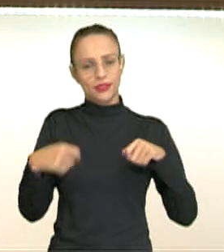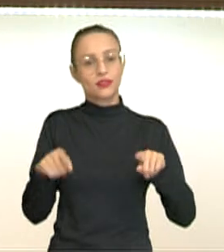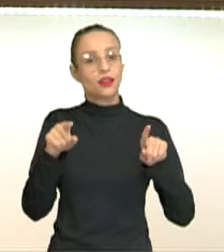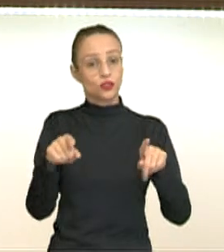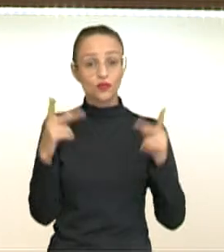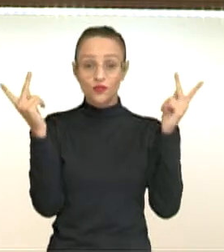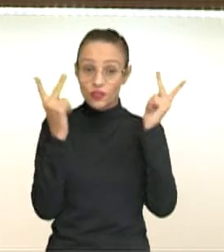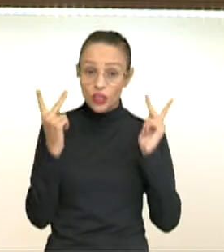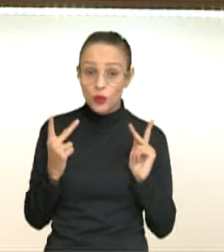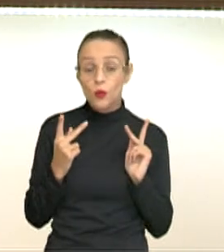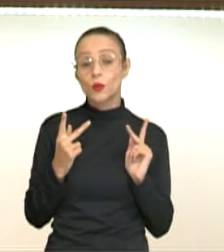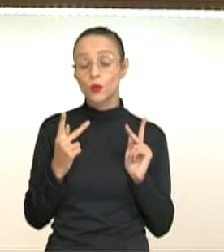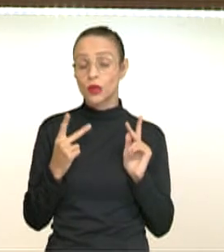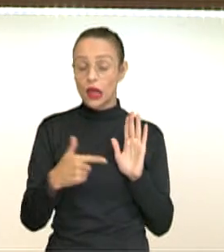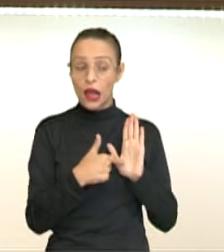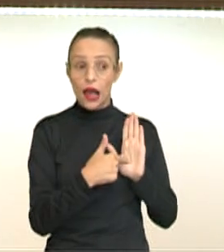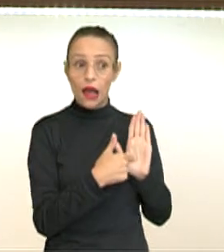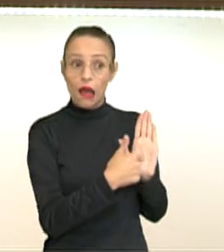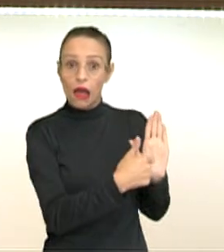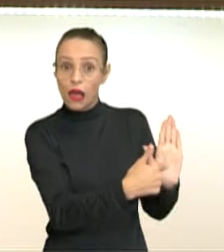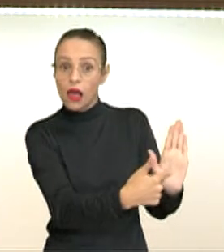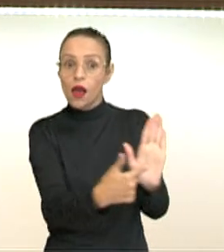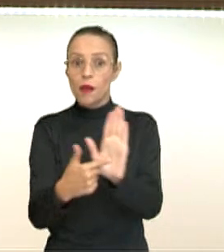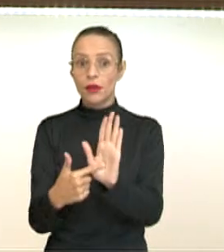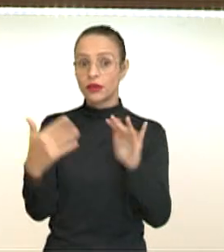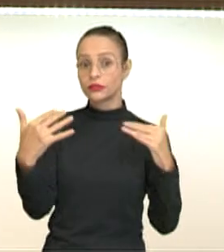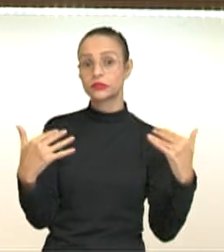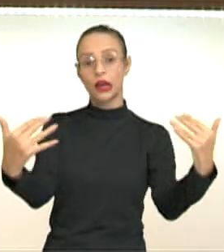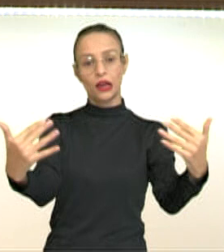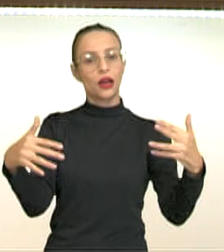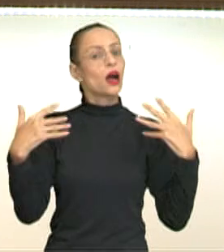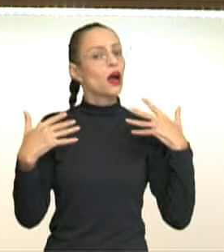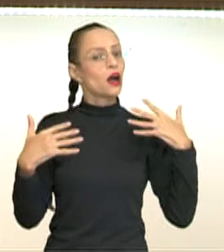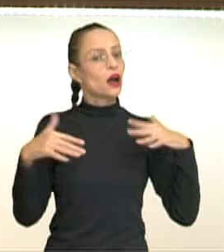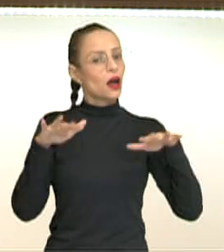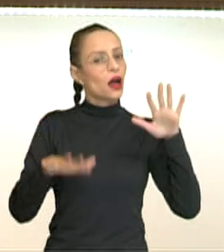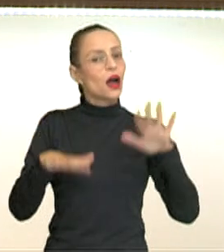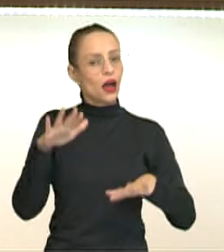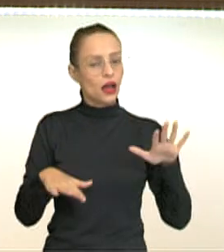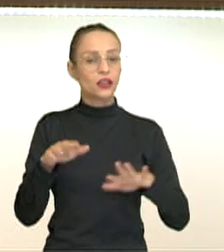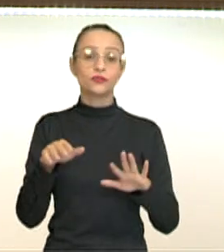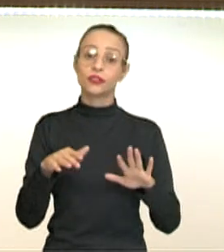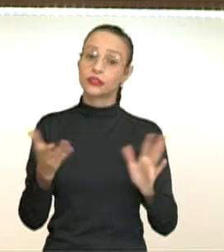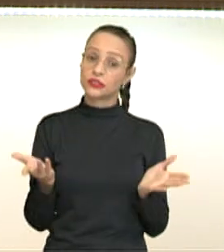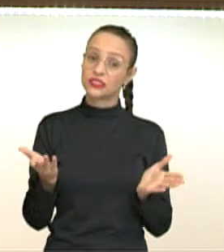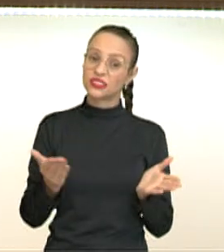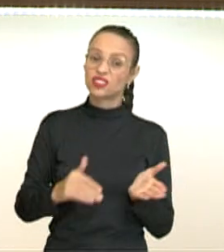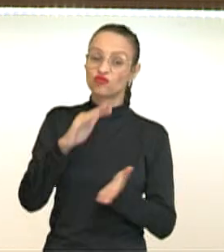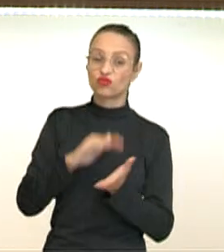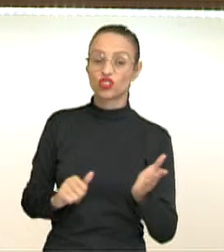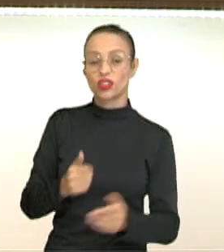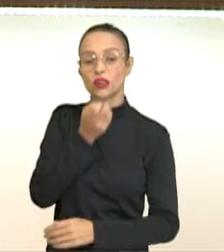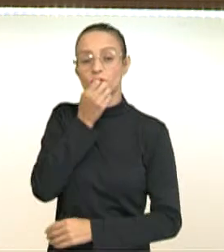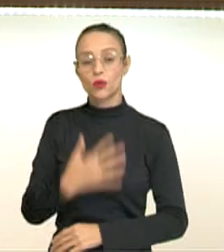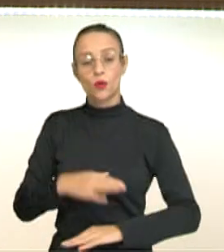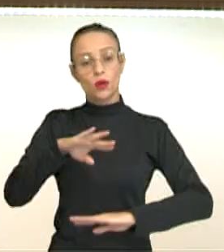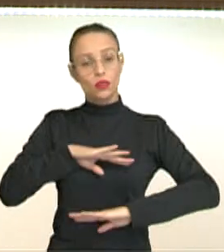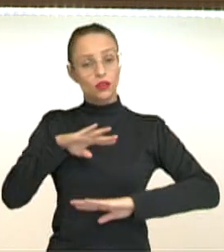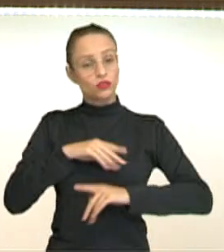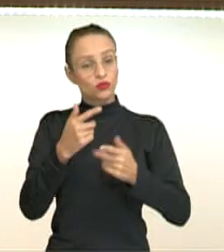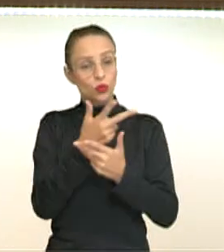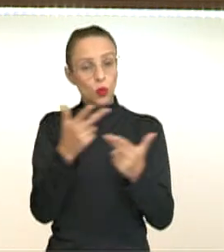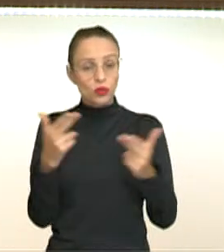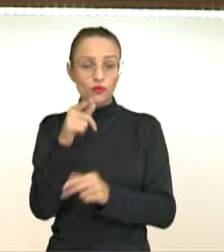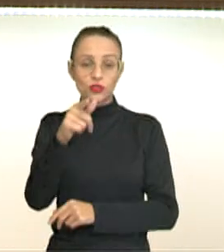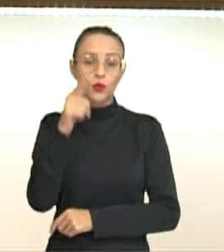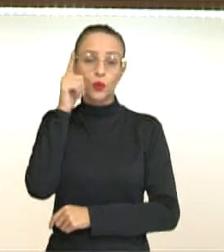Ter vergonha de se apresentar na frente das pessoas pode impedir você de viver boas situações ou de conseguir boas coisas para a sua